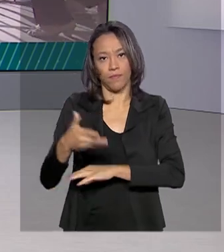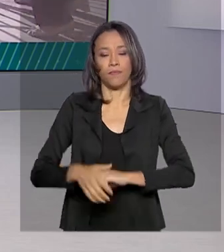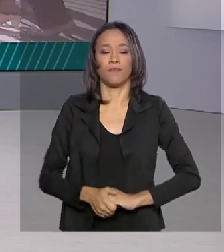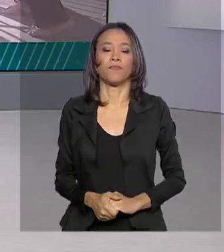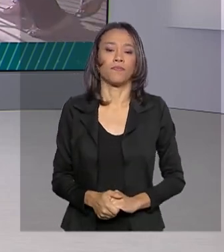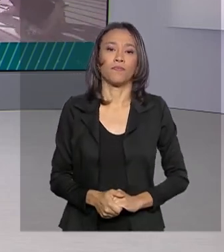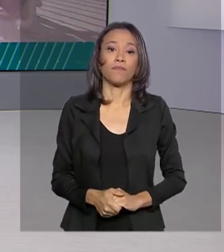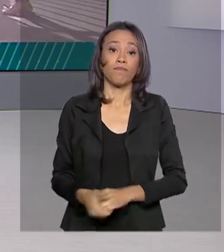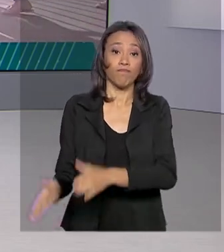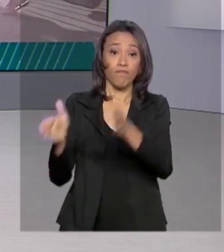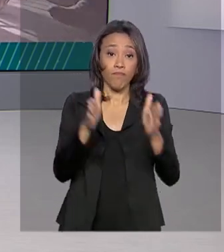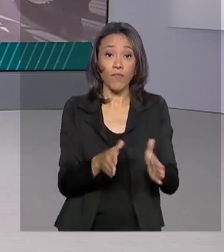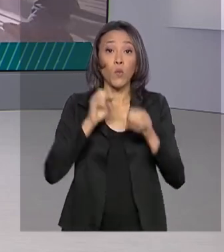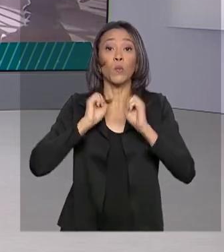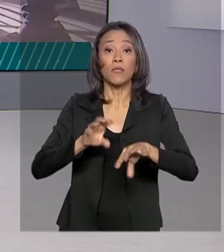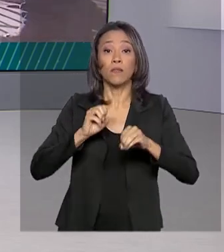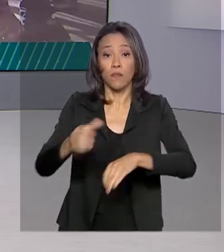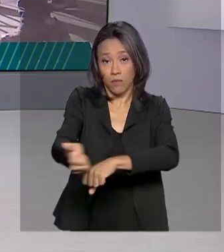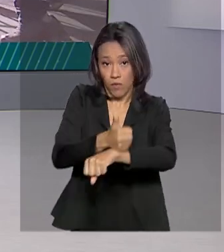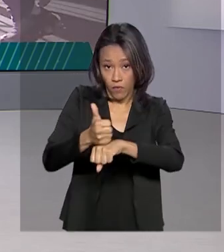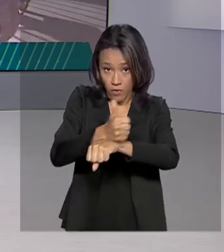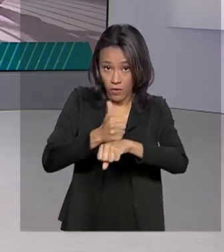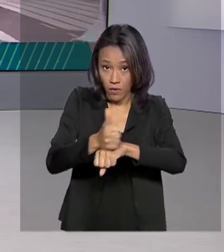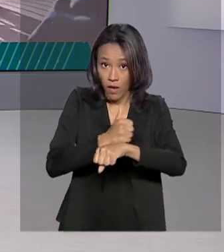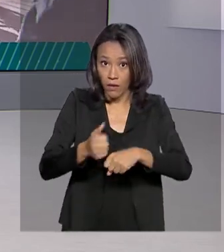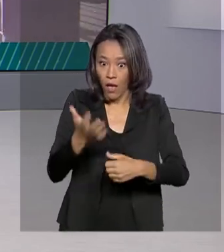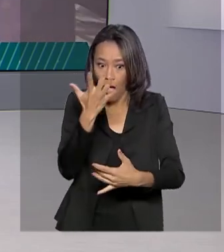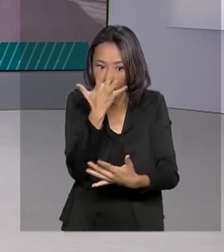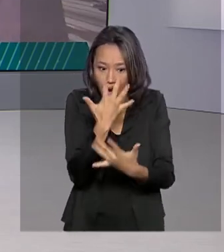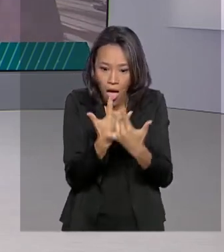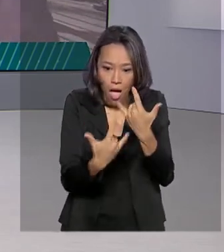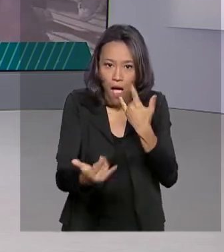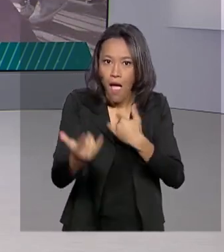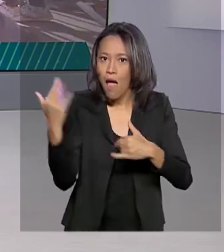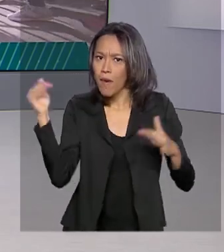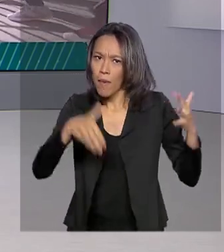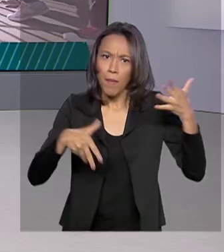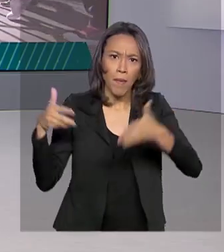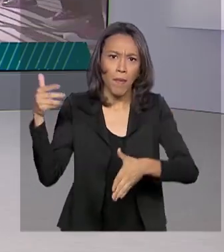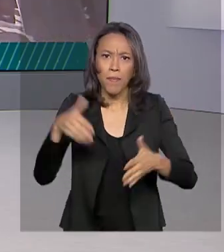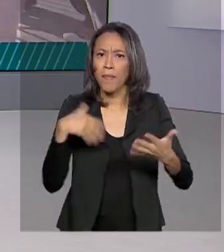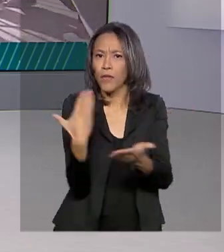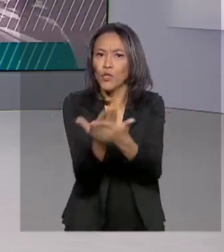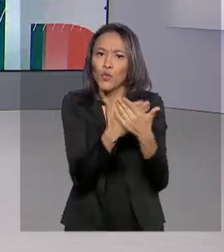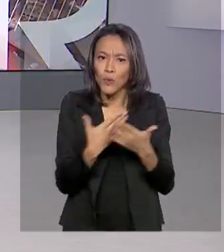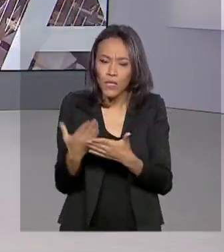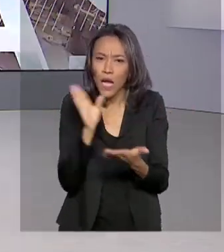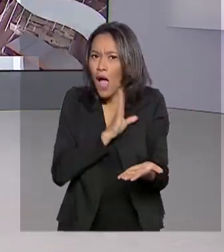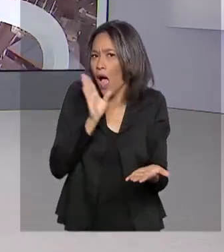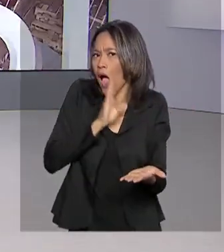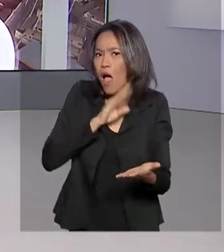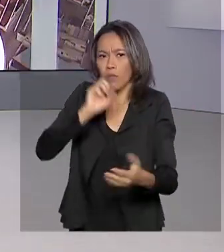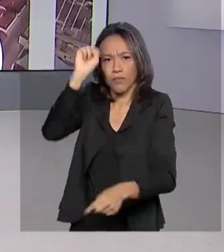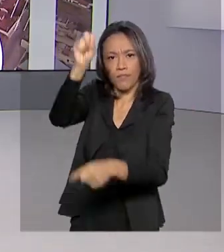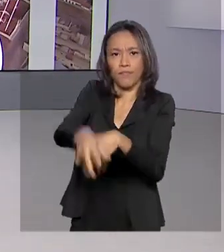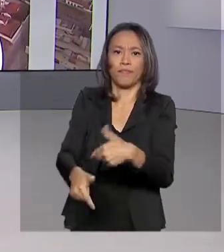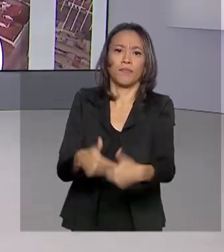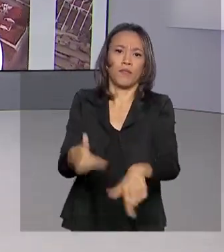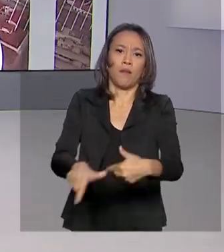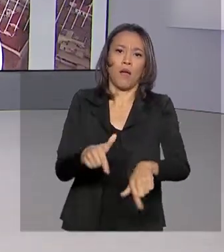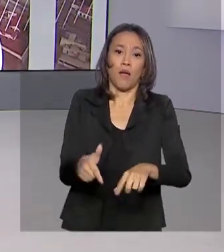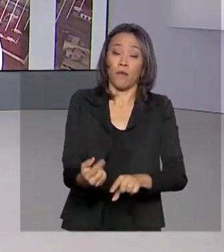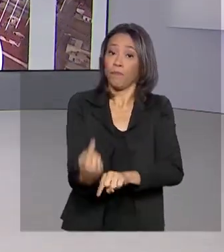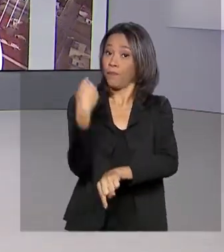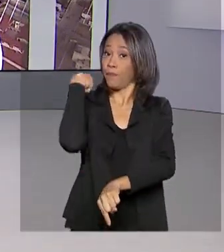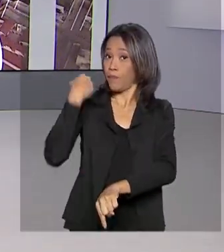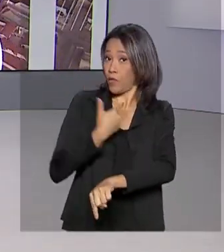A educação profissional tem atraído cada vez mais estudantes que querem chegar mais rápido ao mercado de trabalho. Em